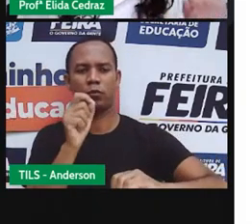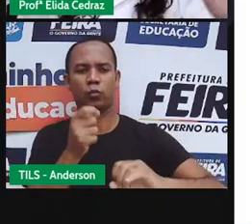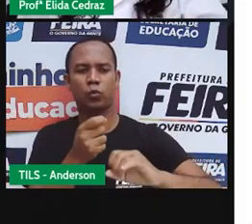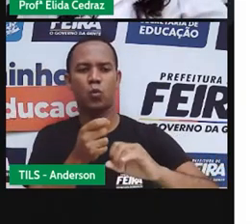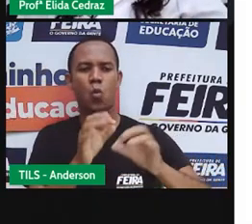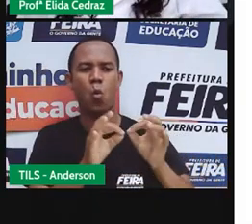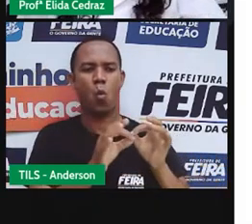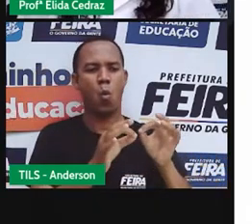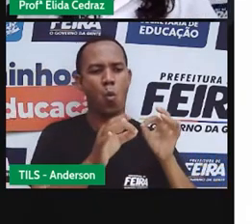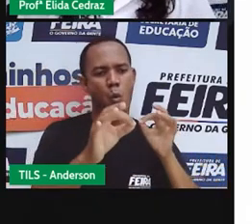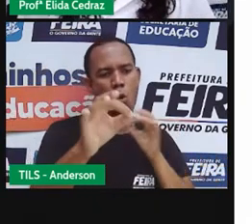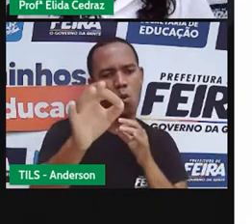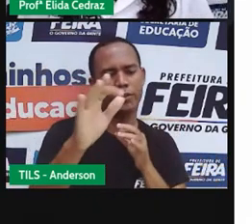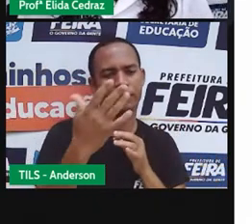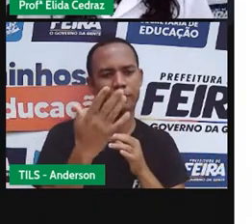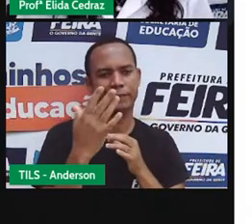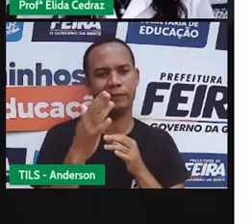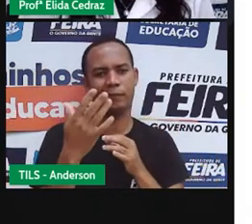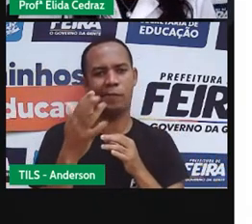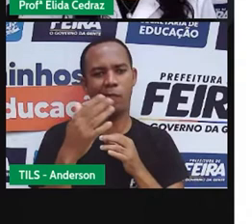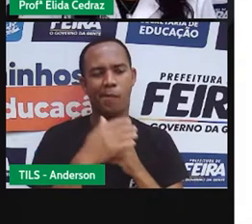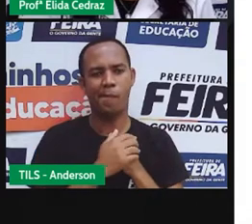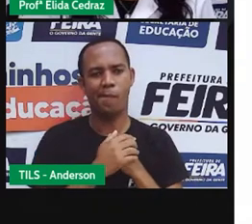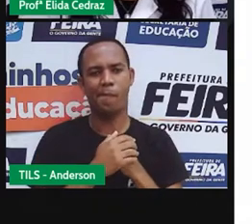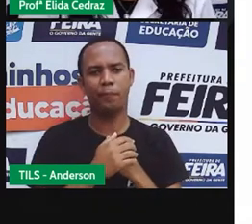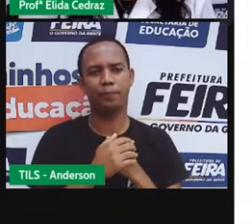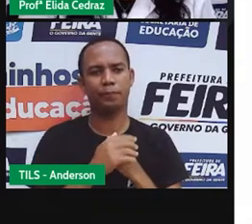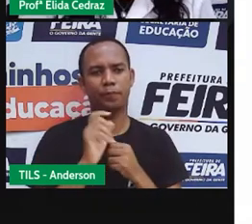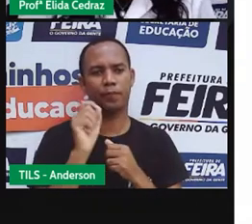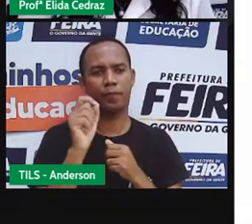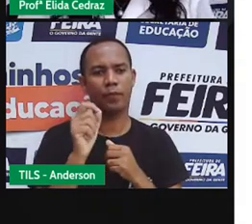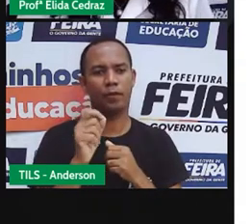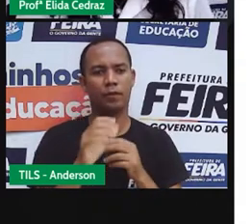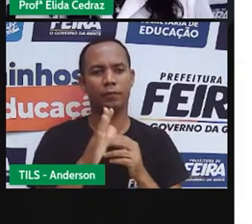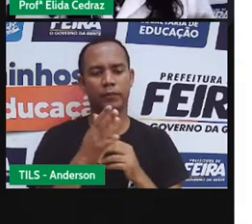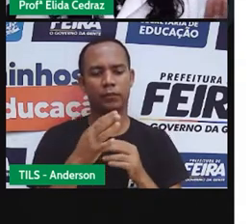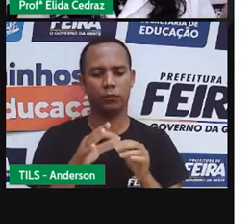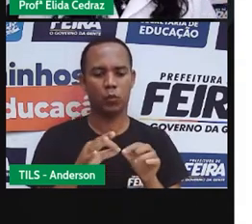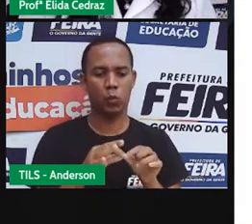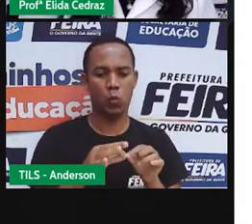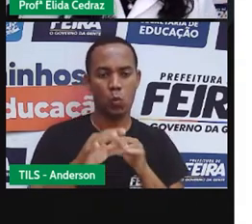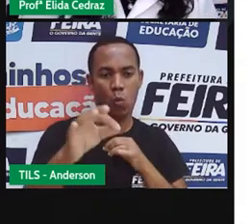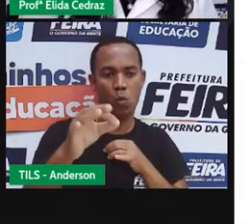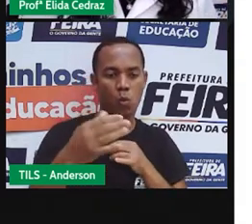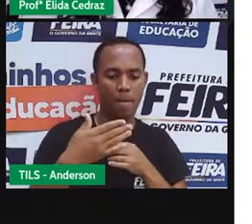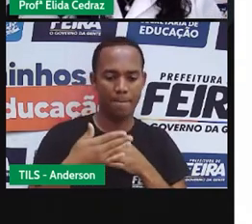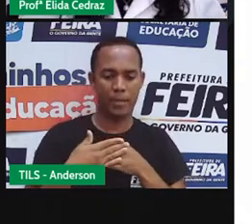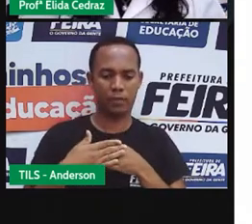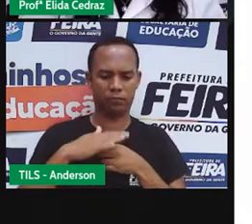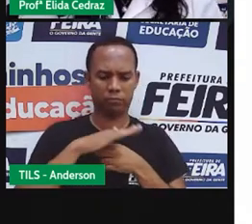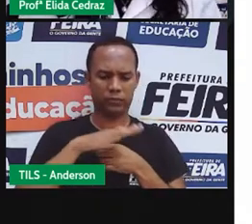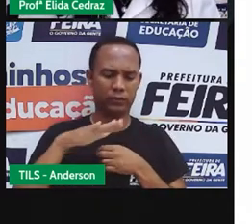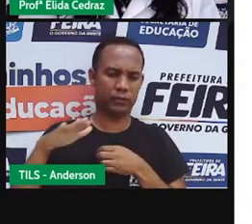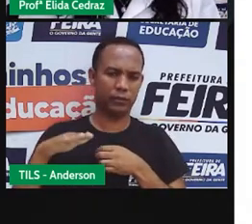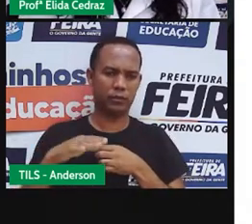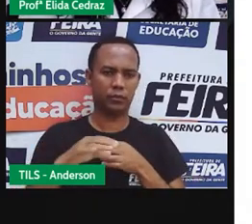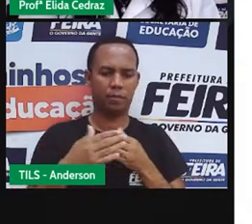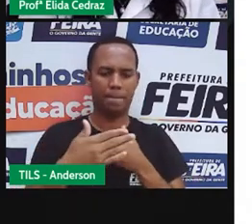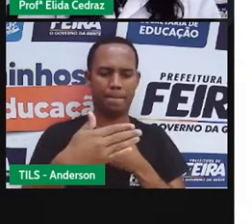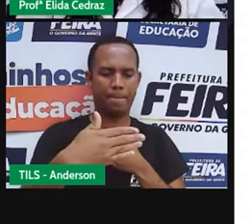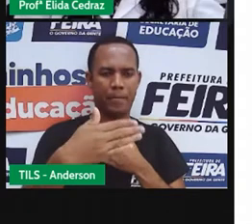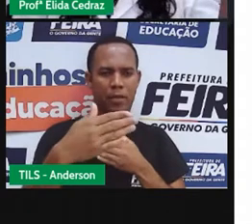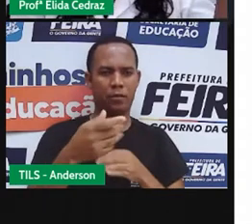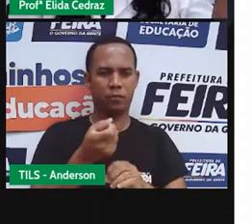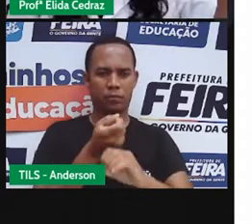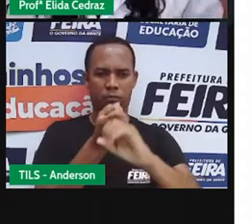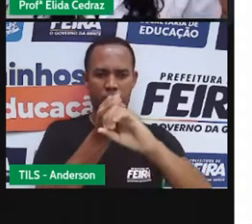uma distância razoável. E isso também vai depender do tamanho. Para as crianças bem pequenas, o alvo é